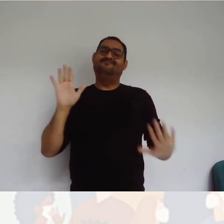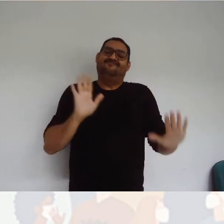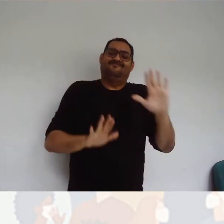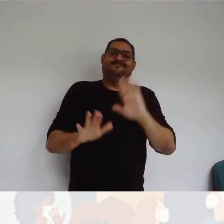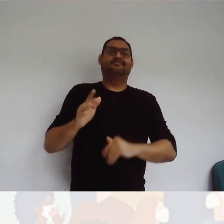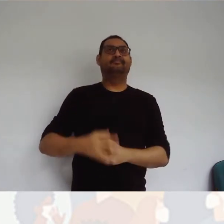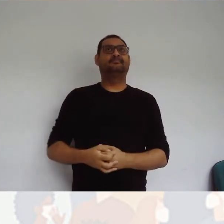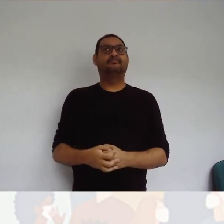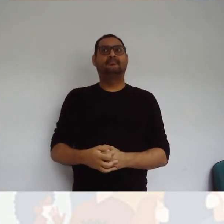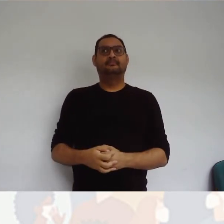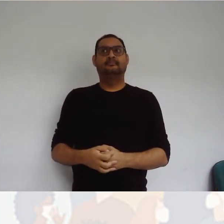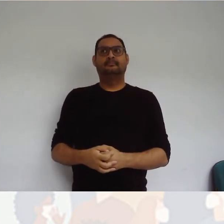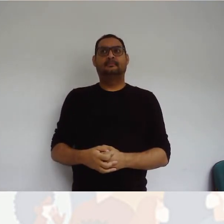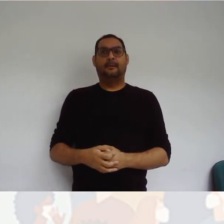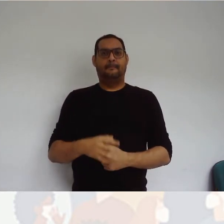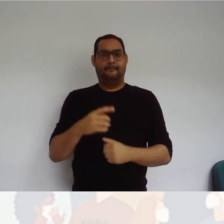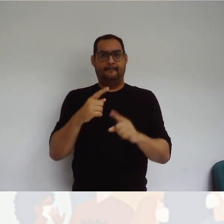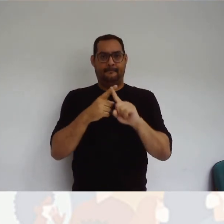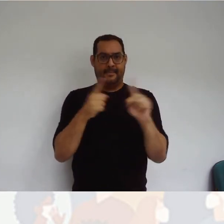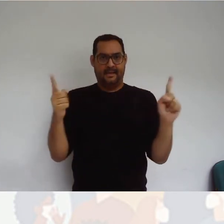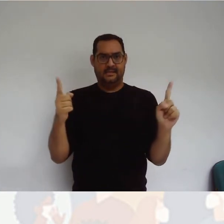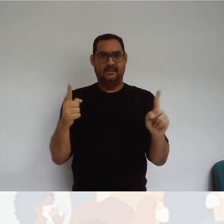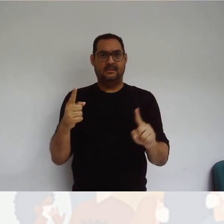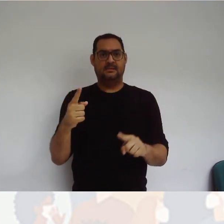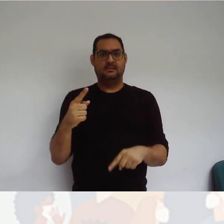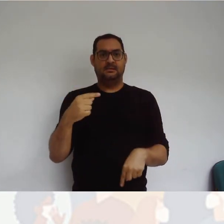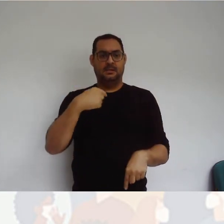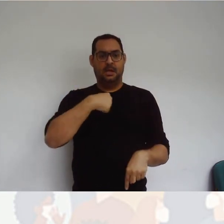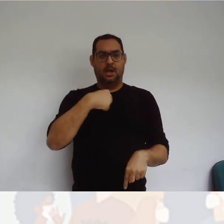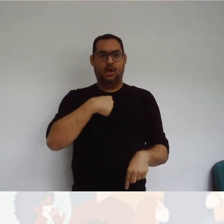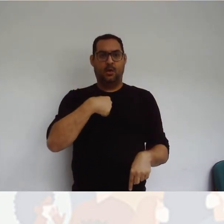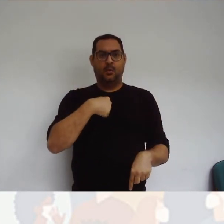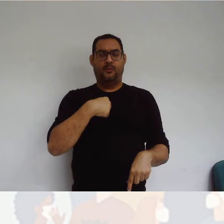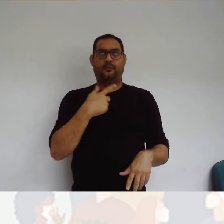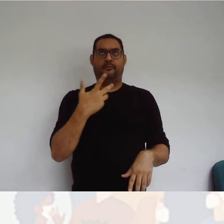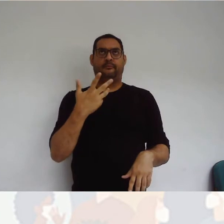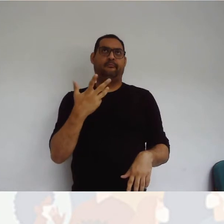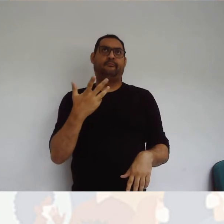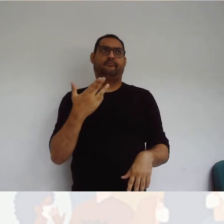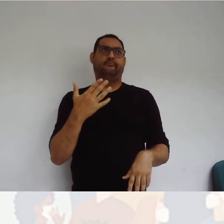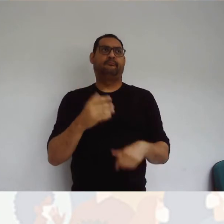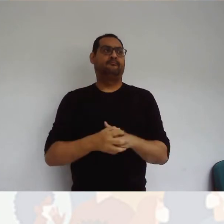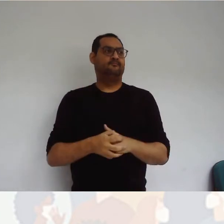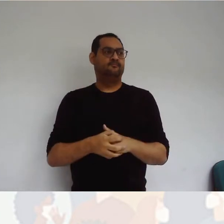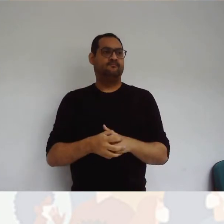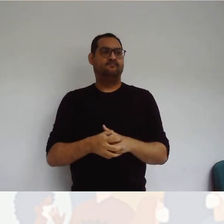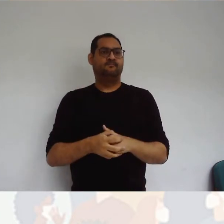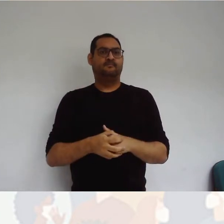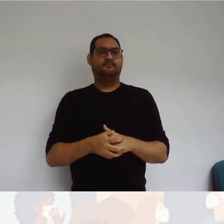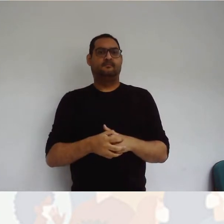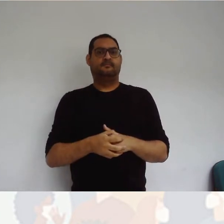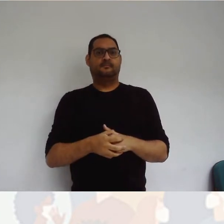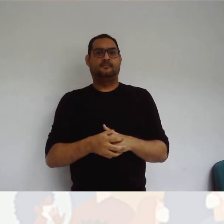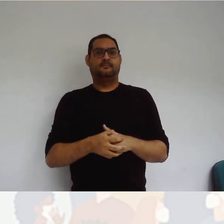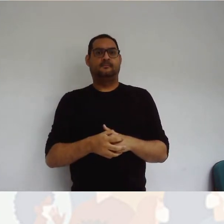eu, de modo algum, não quis singularizar, me interessou muito mais singularizar